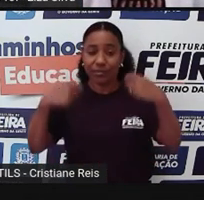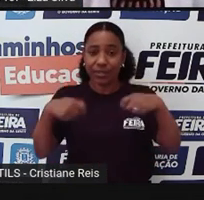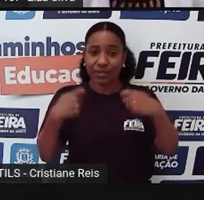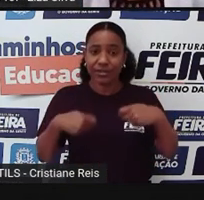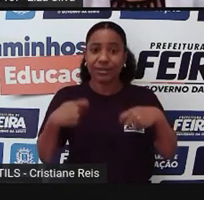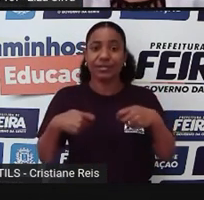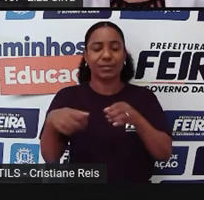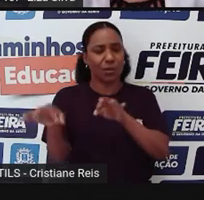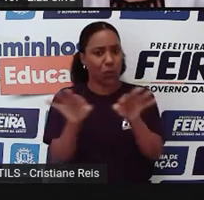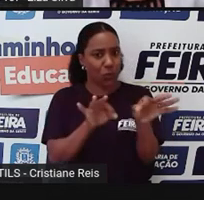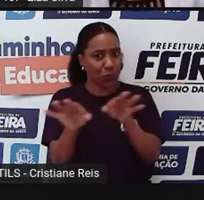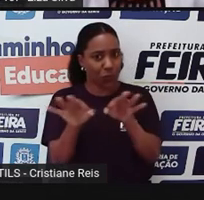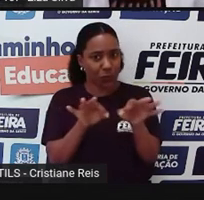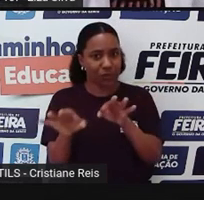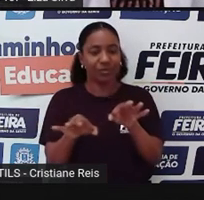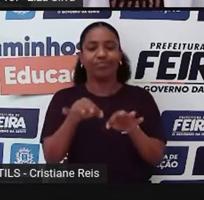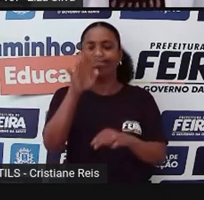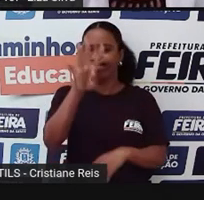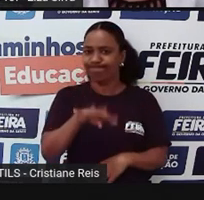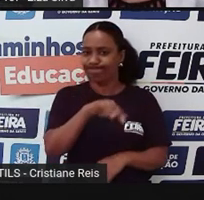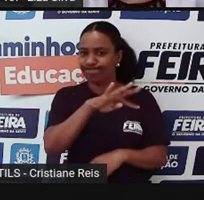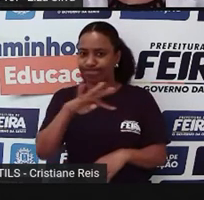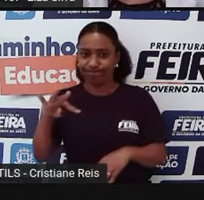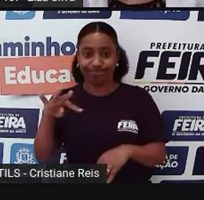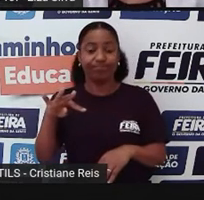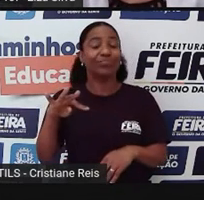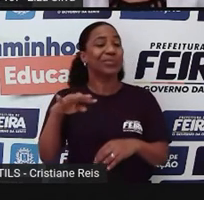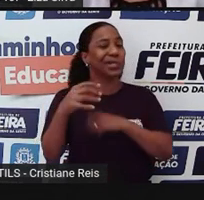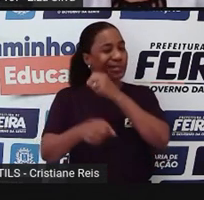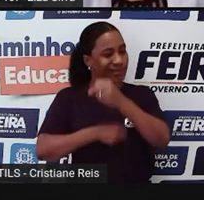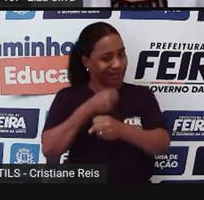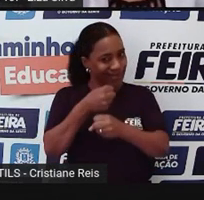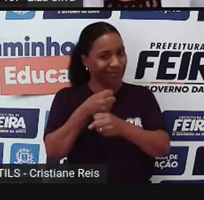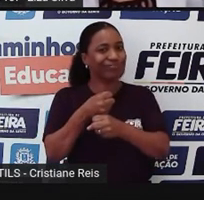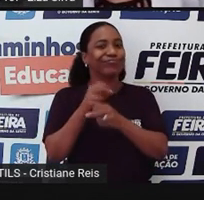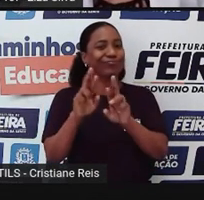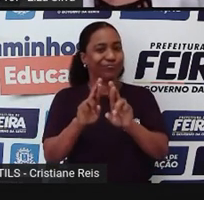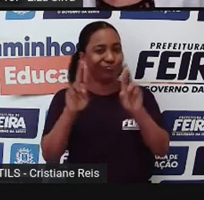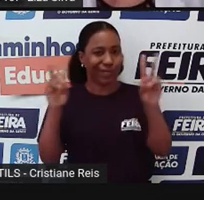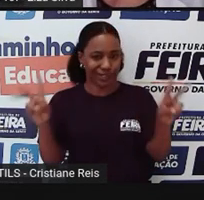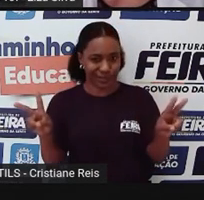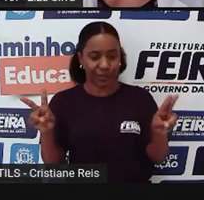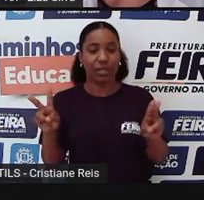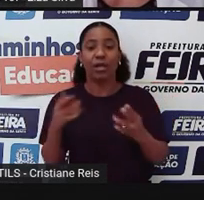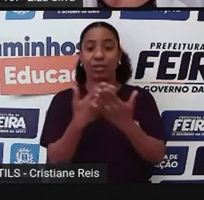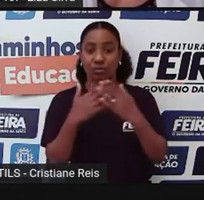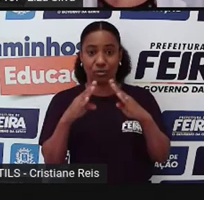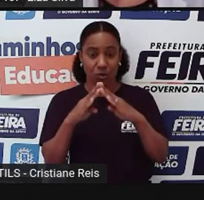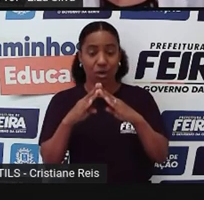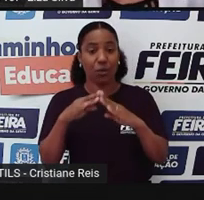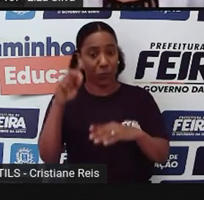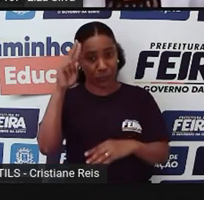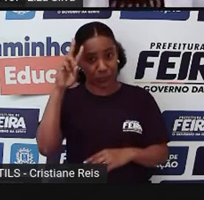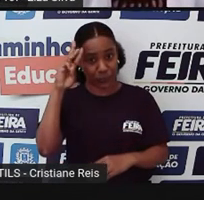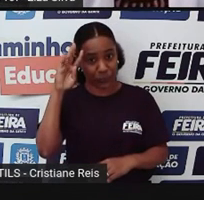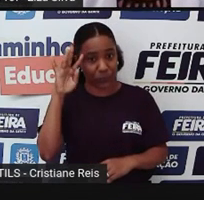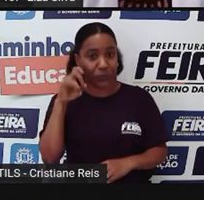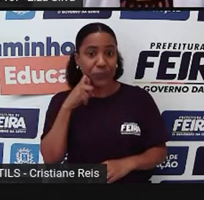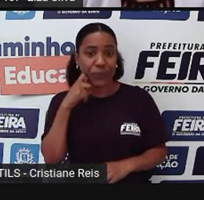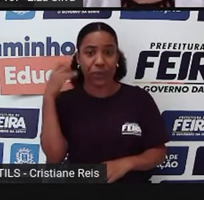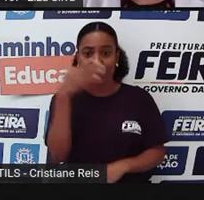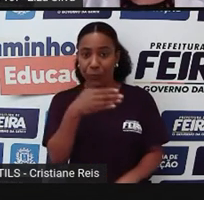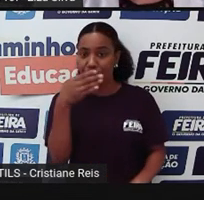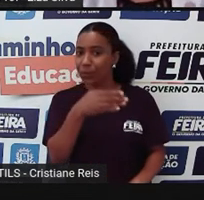organizar o seu pai do Diego O que é um ano diferente você não me dá para a escola todos os dias então a